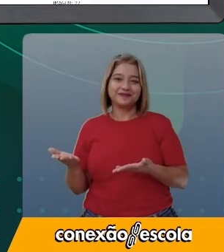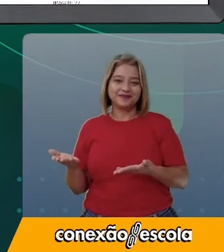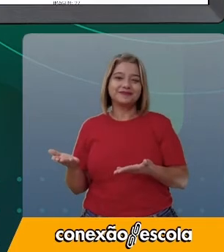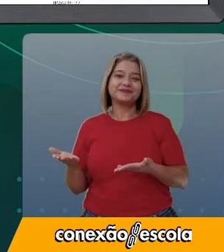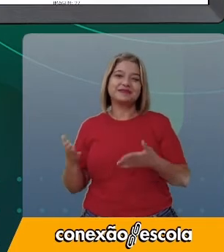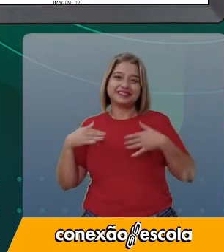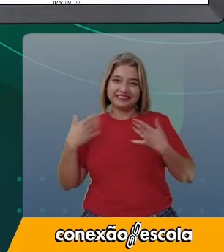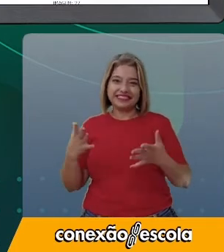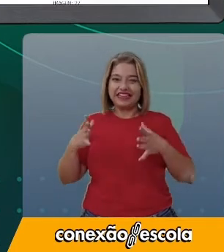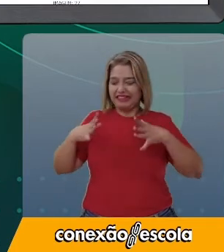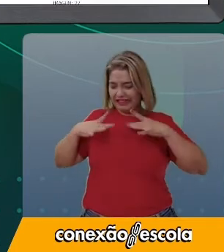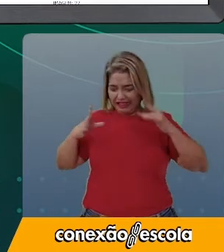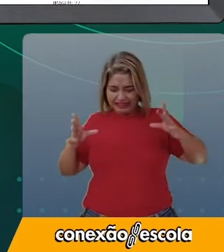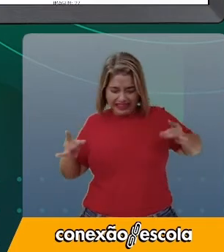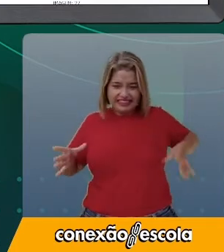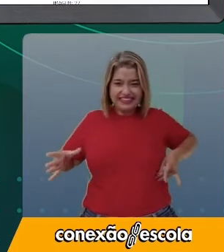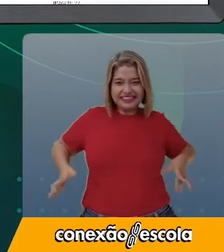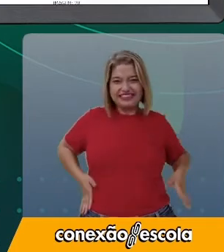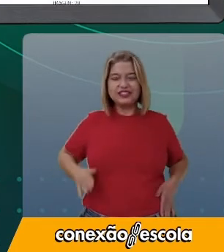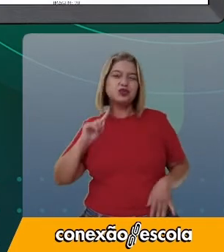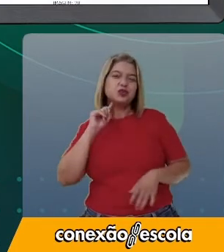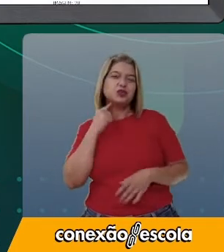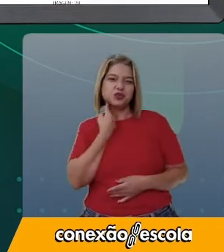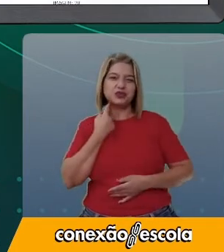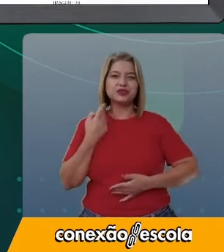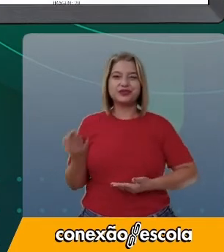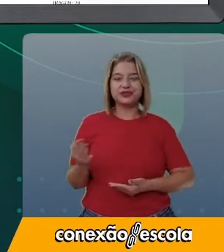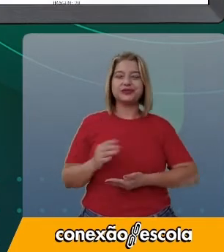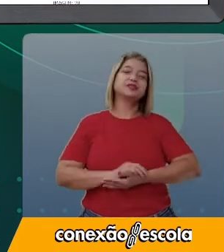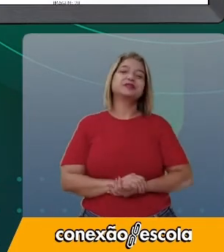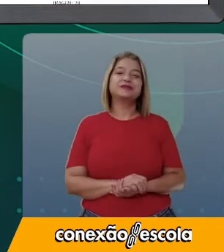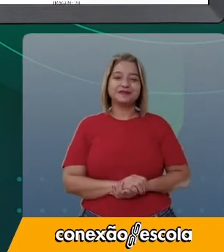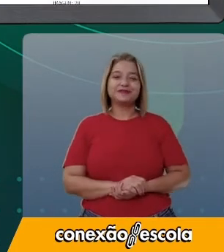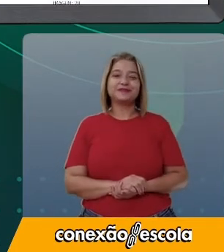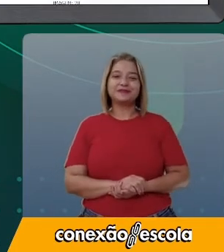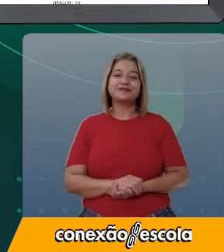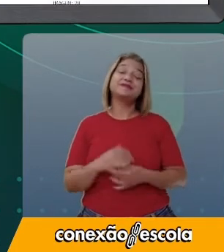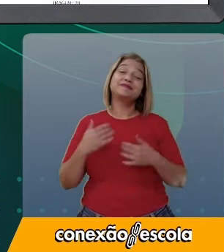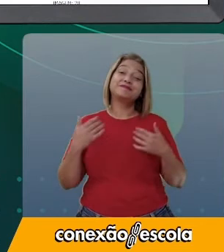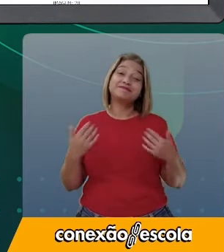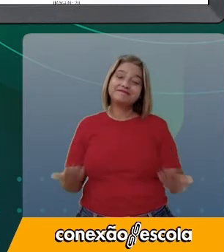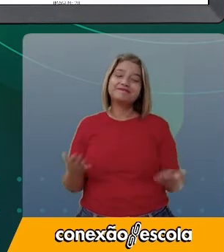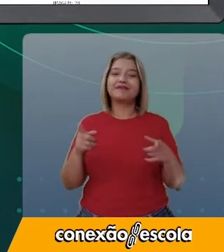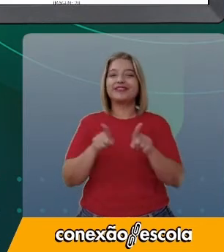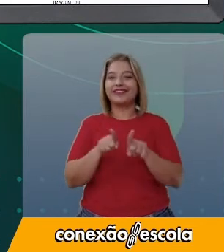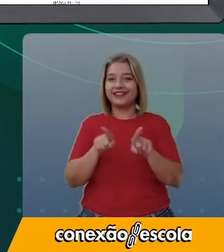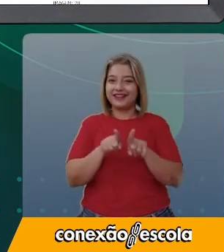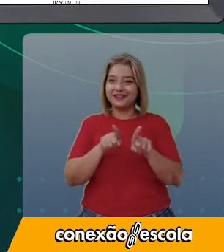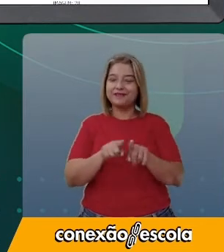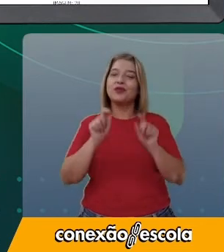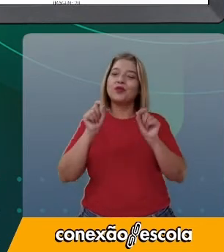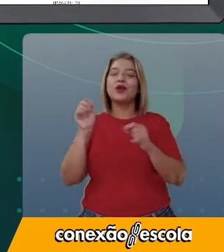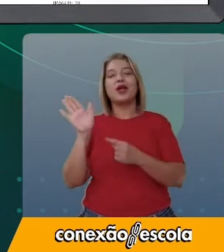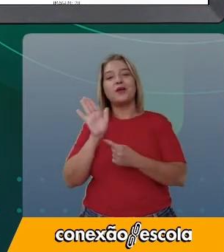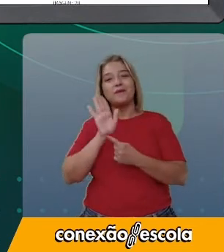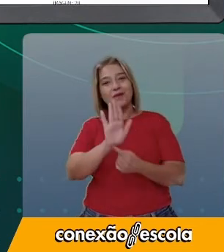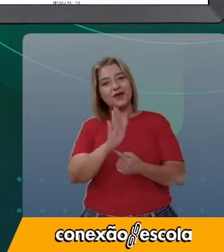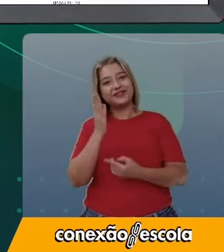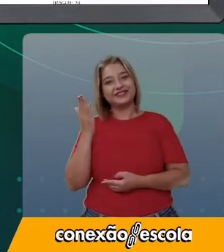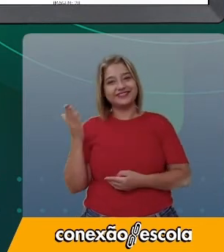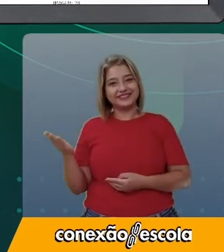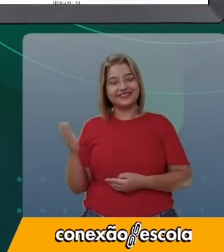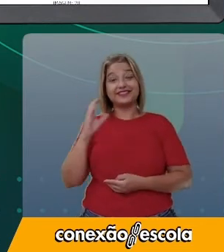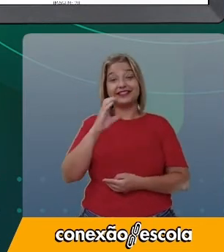tinta, grudou na menina. E não podia ser diferente trazer para